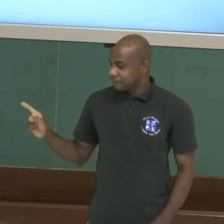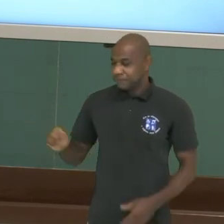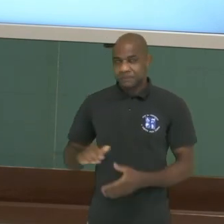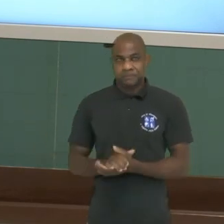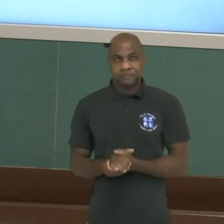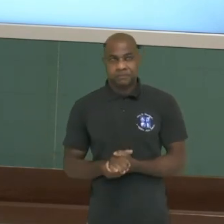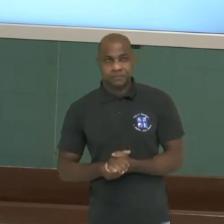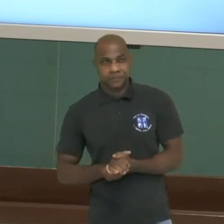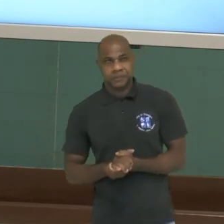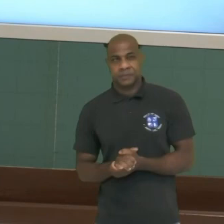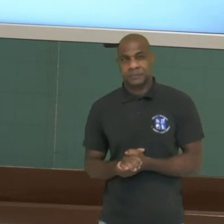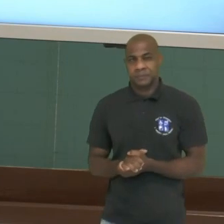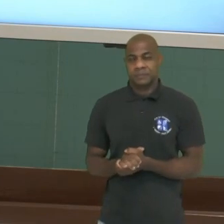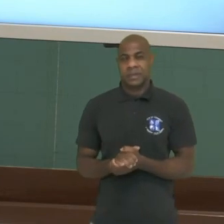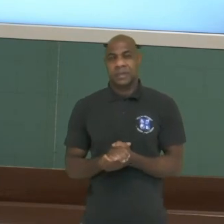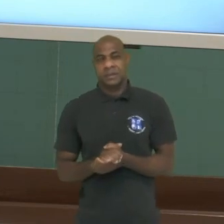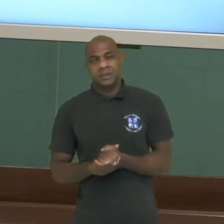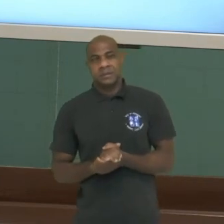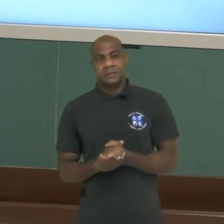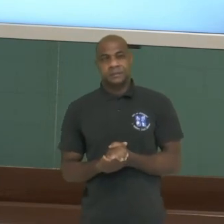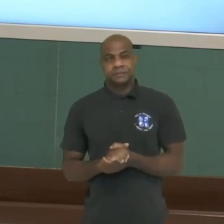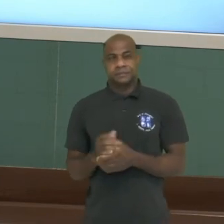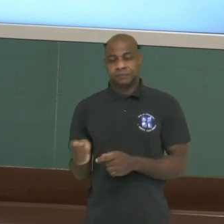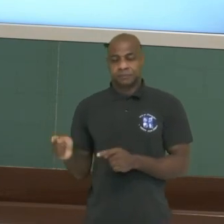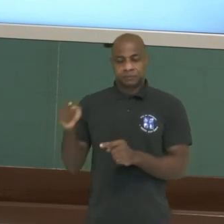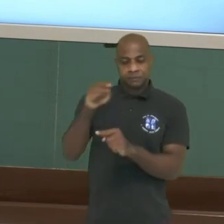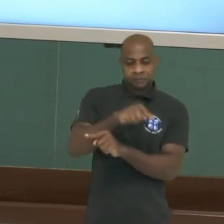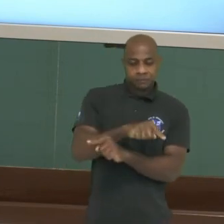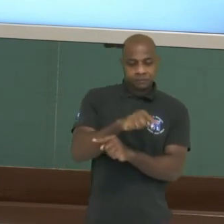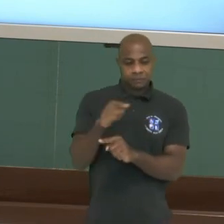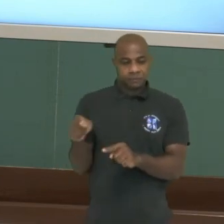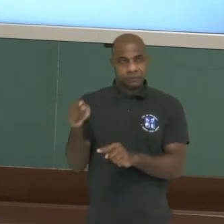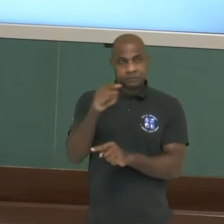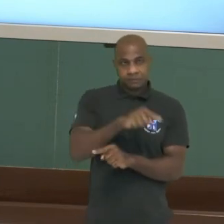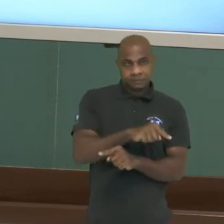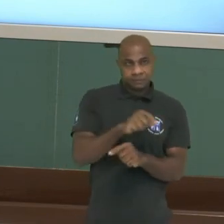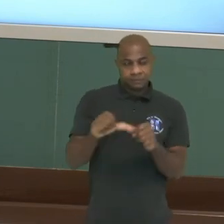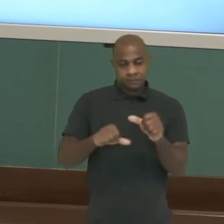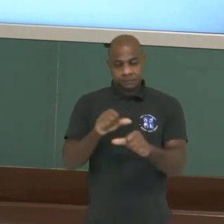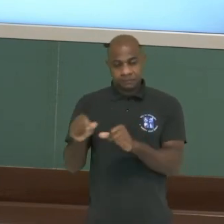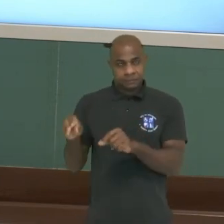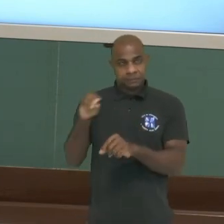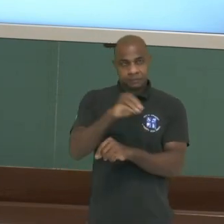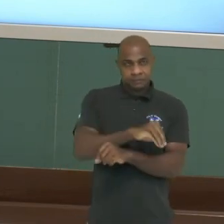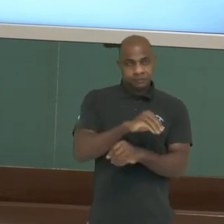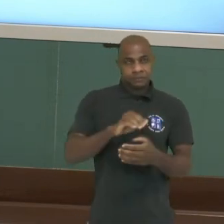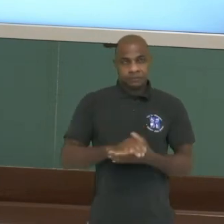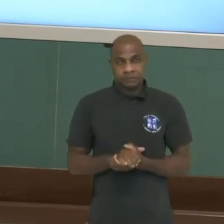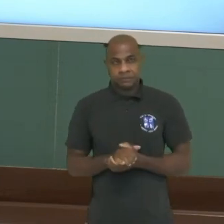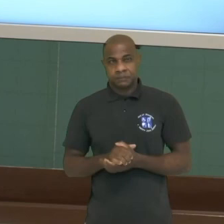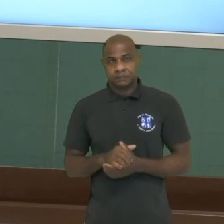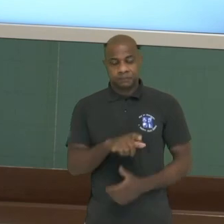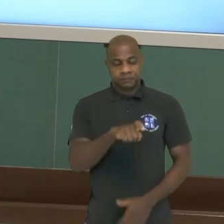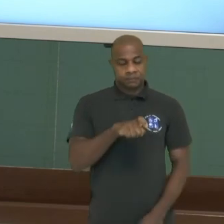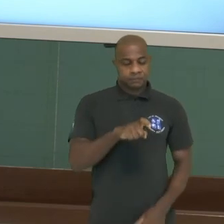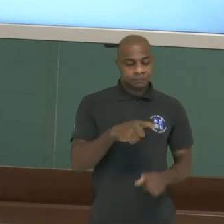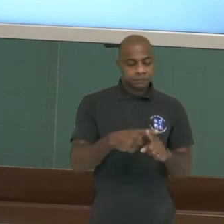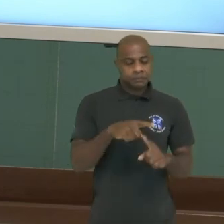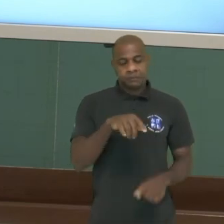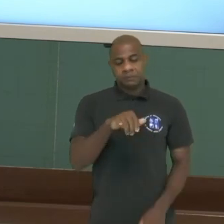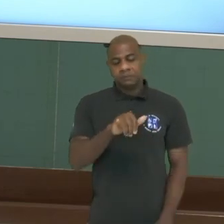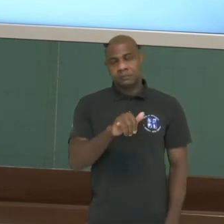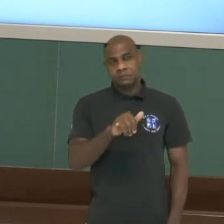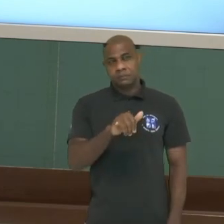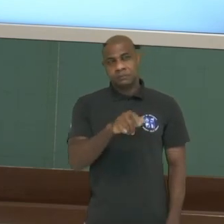vezes menos 2, mais 2. Passando tudo para o primeiro membro, a gente ficou que x mais y menos